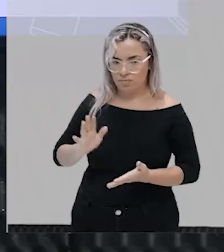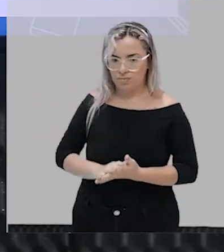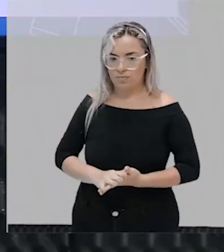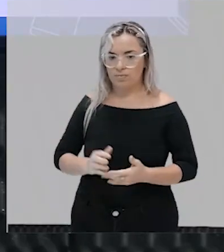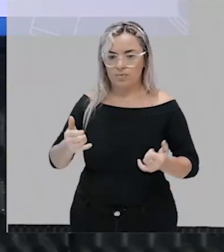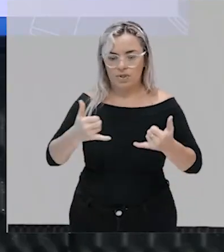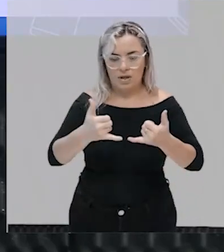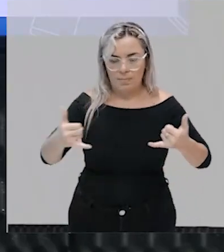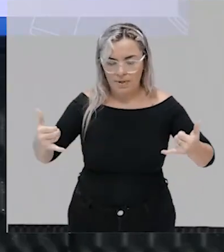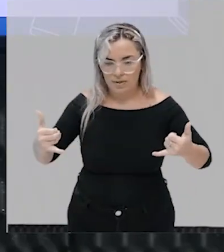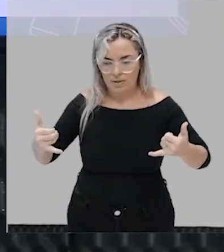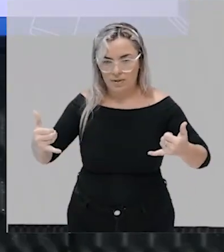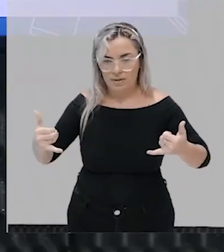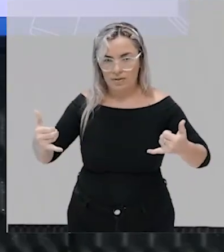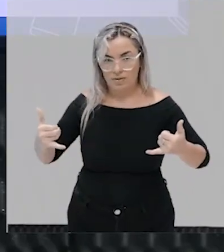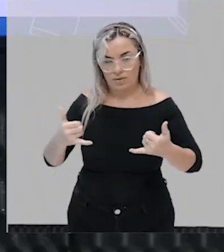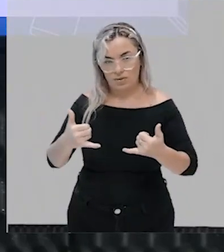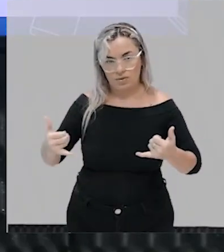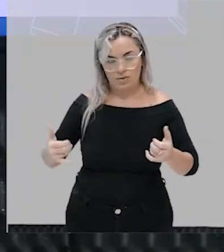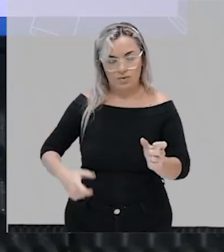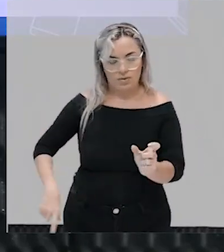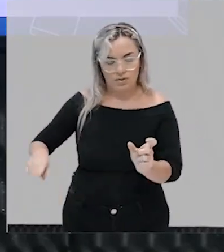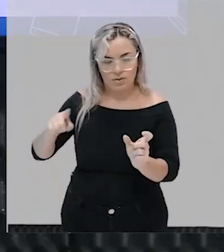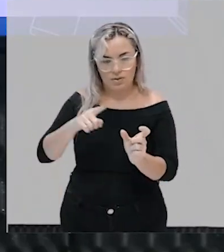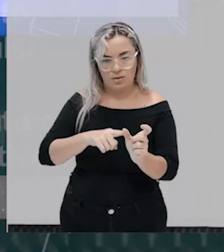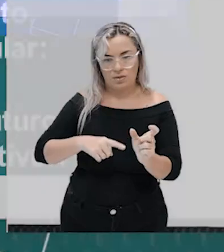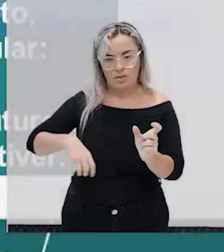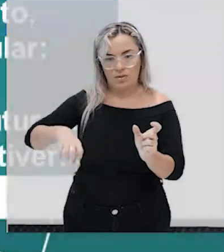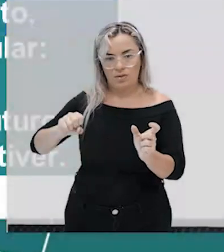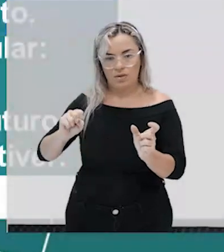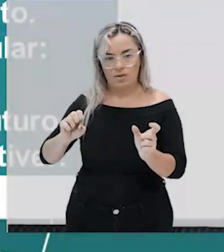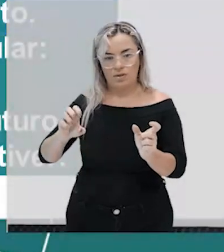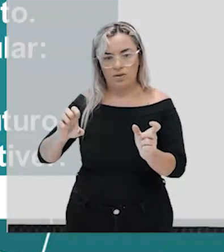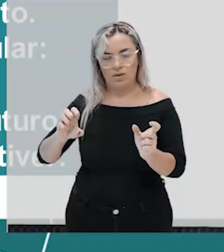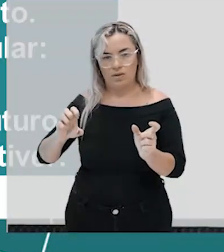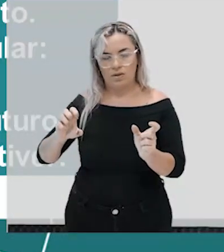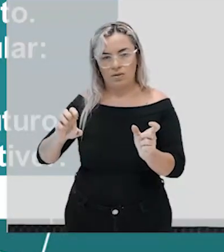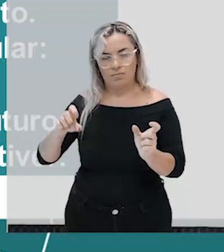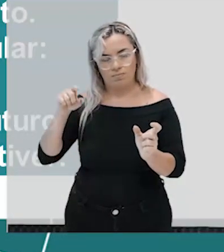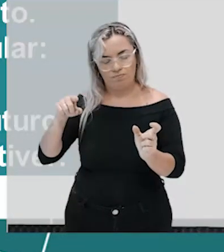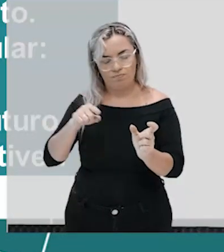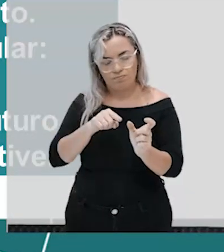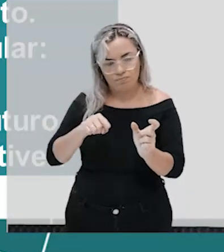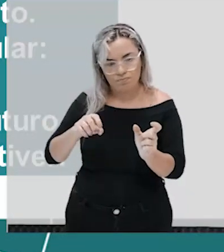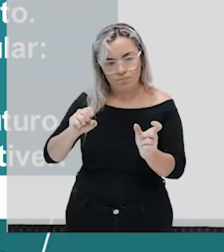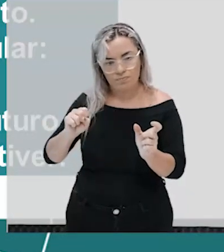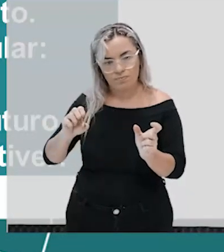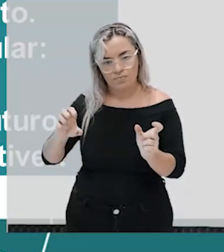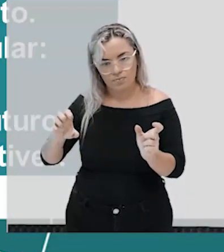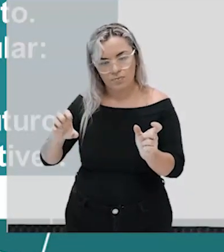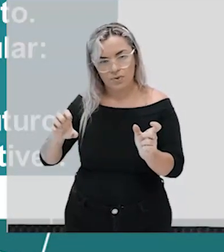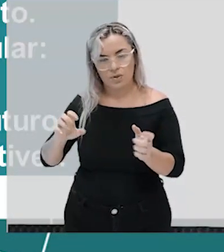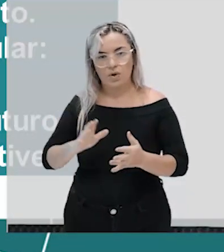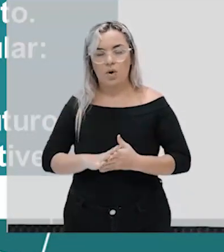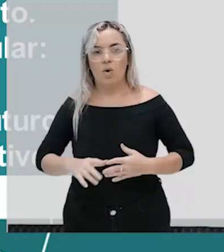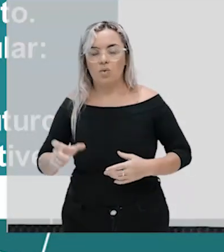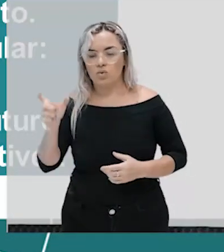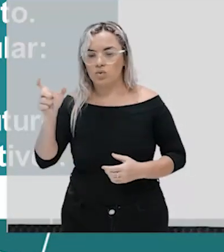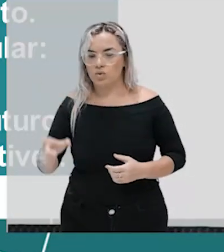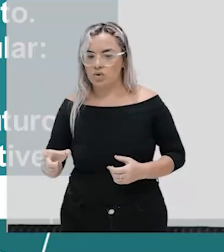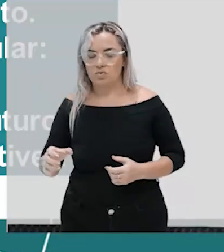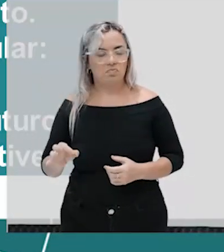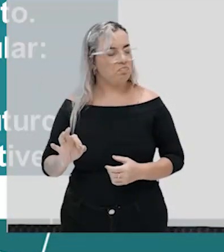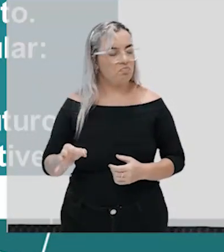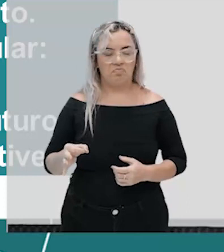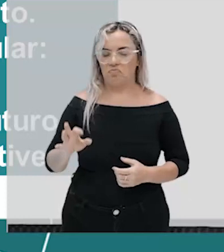se aqui, comenta-se, é um índice de indeterminação do sujeito, o sujeito é indeterminado, tá bom? Nesse caso, o